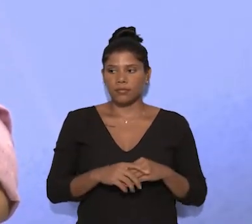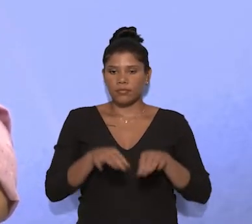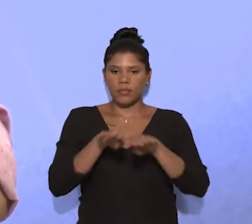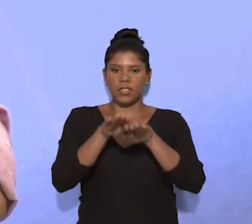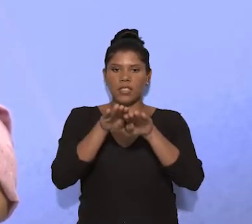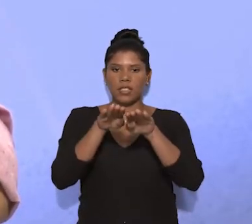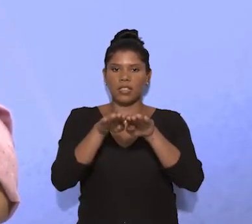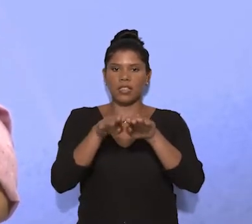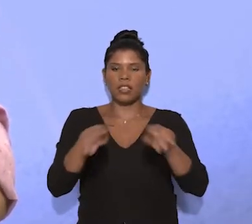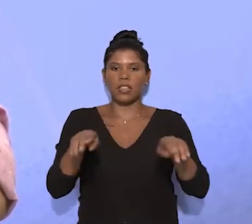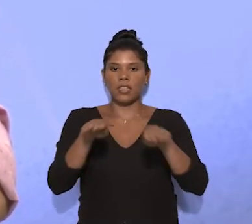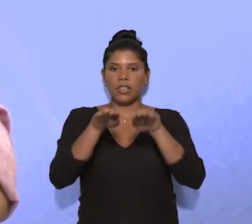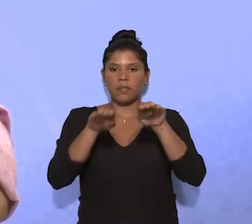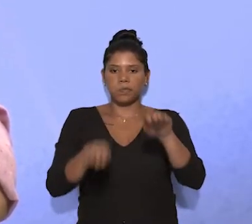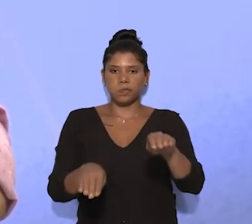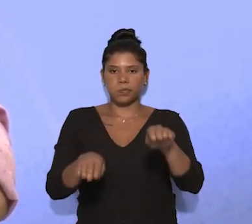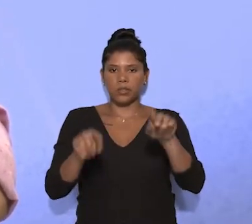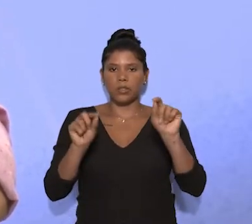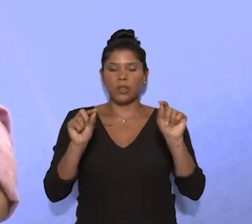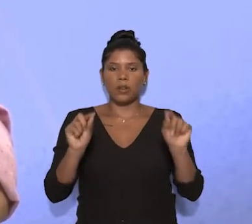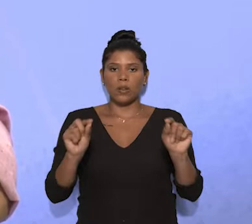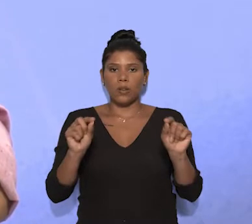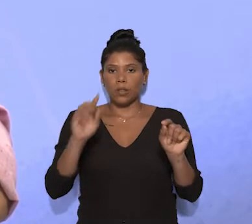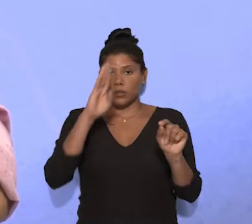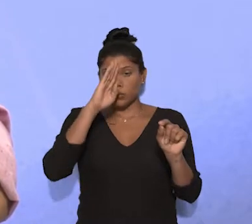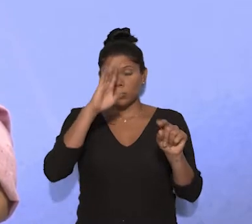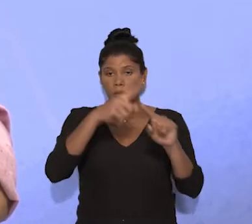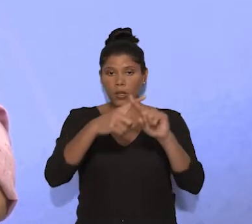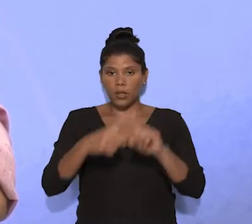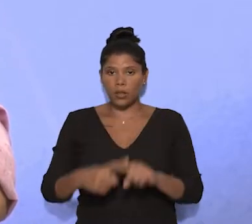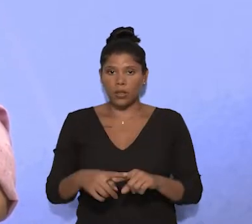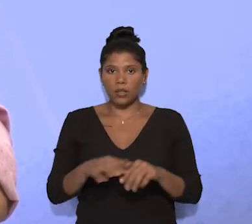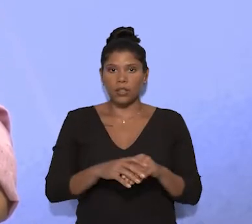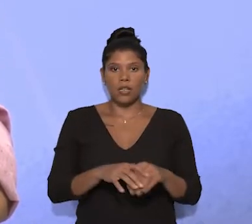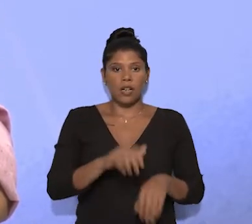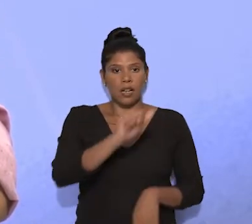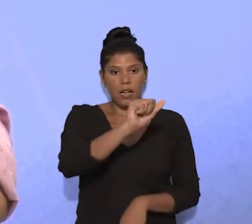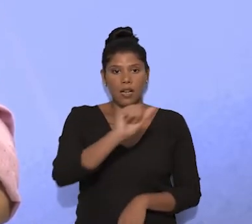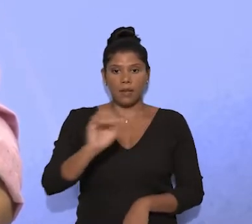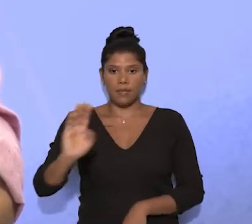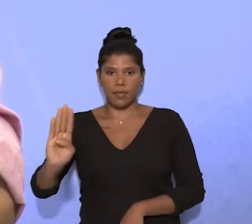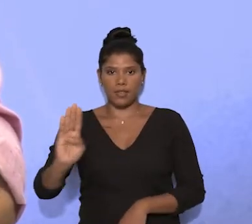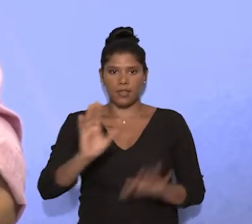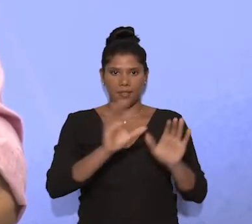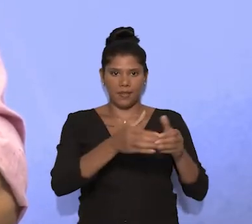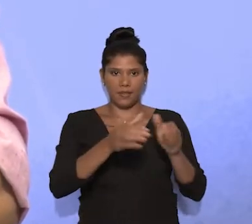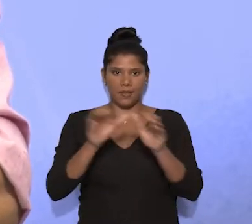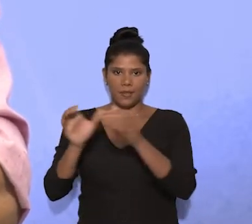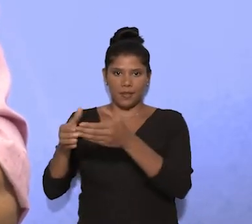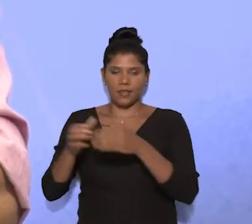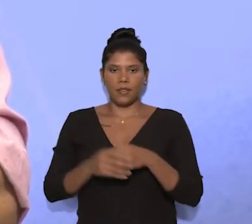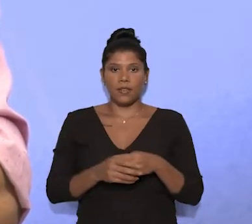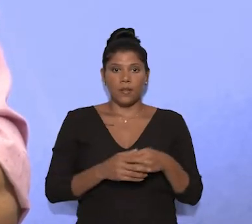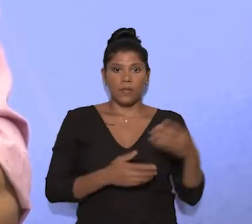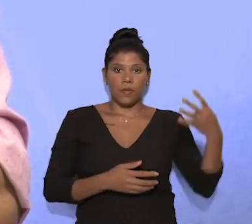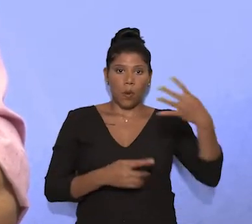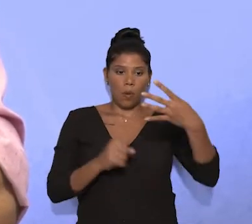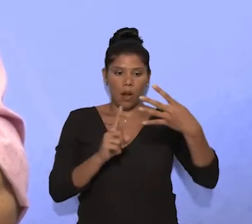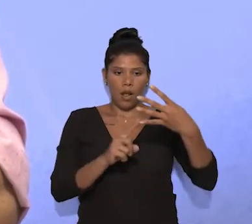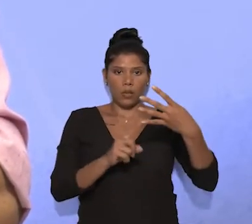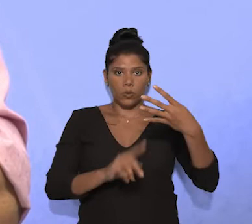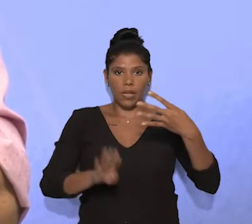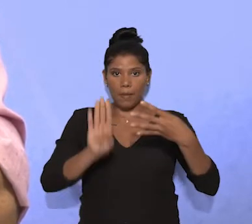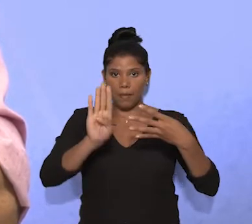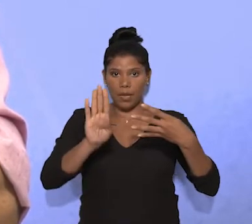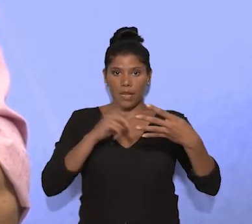disparidade que são as duas competições, as duas principais competições, né? A Série A e a Série B. Veja bem, o quarto colocado da Série B